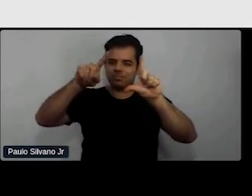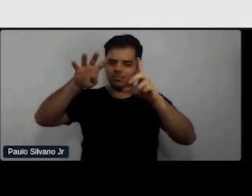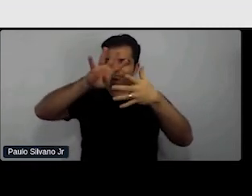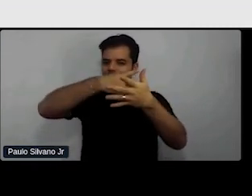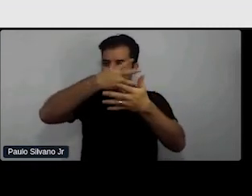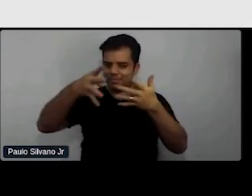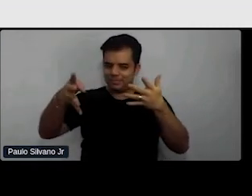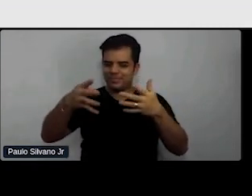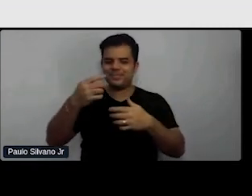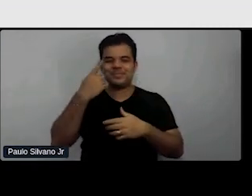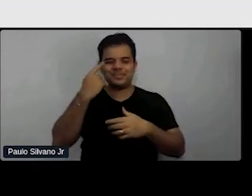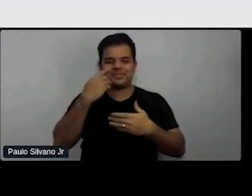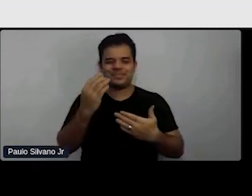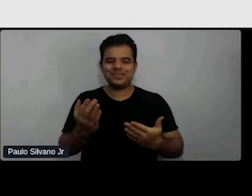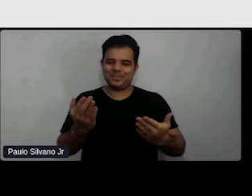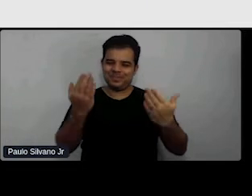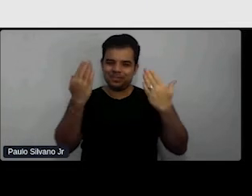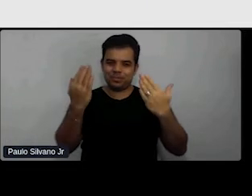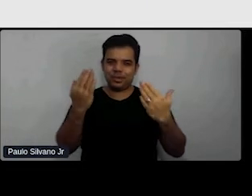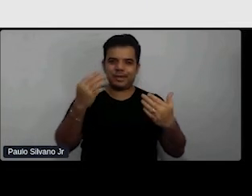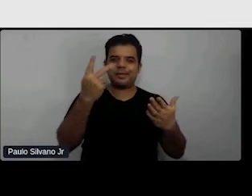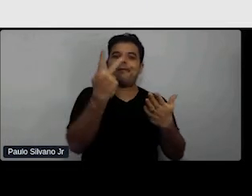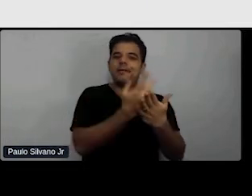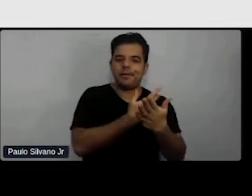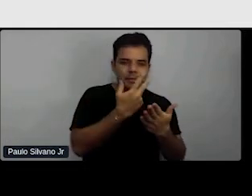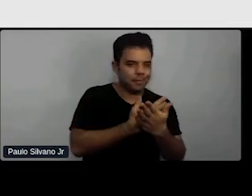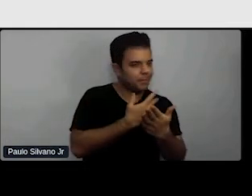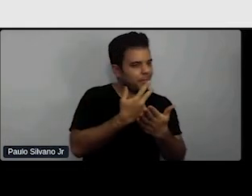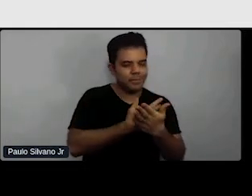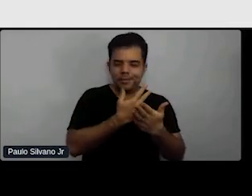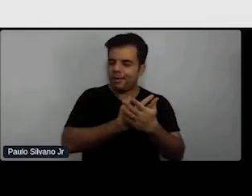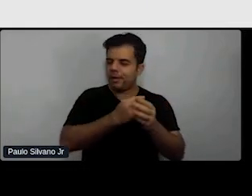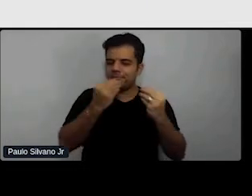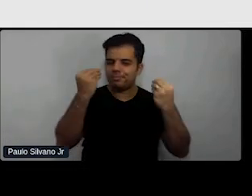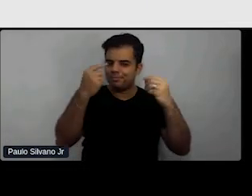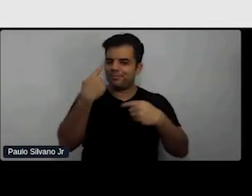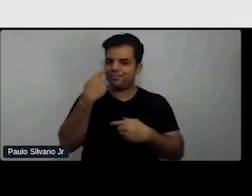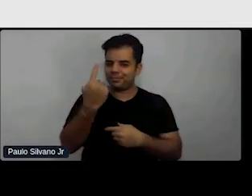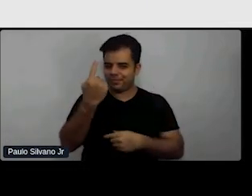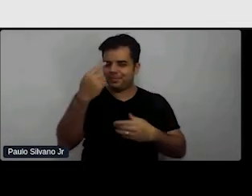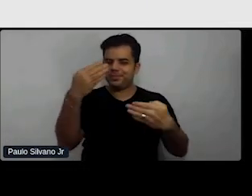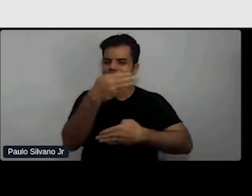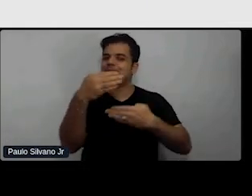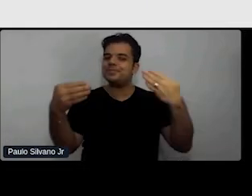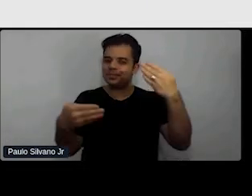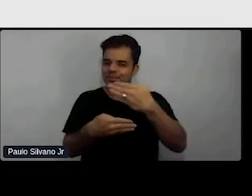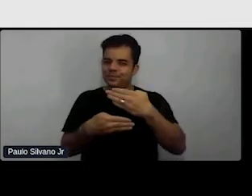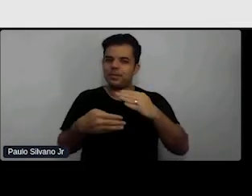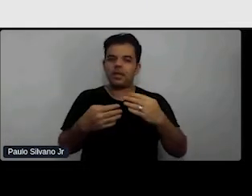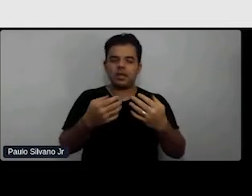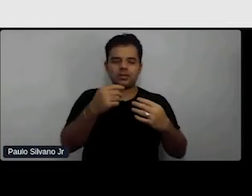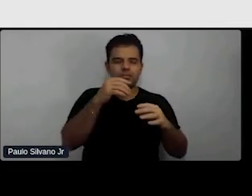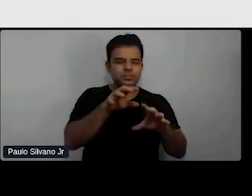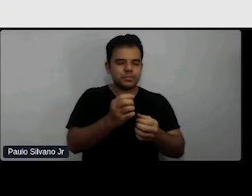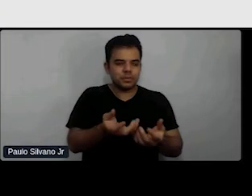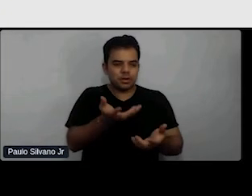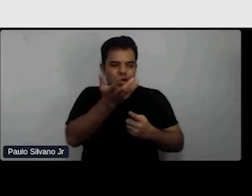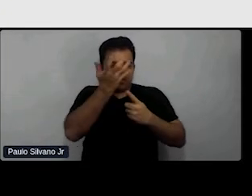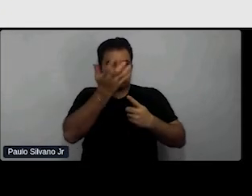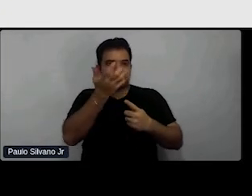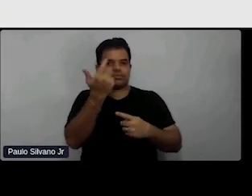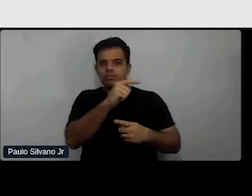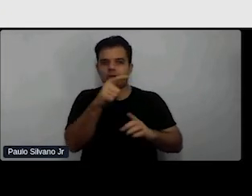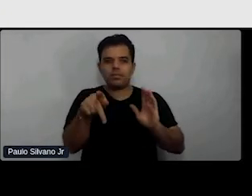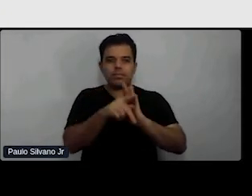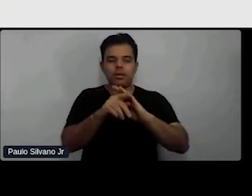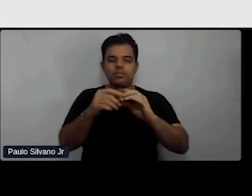exemplo do que não fazer, né? Esse dashboard está tudo errado. Então, tem um baixo contraste entre o título e as cores